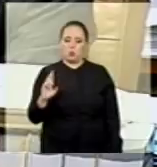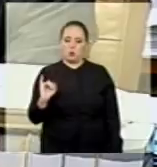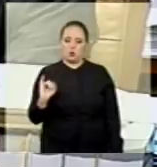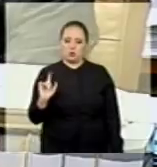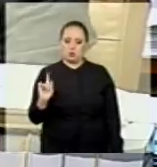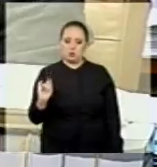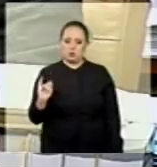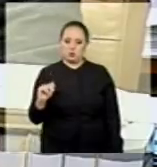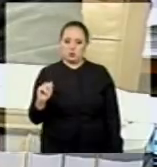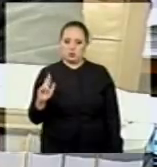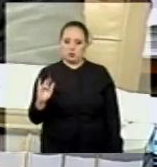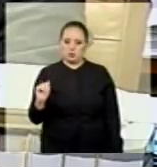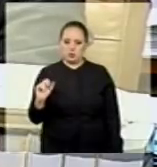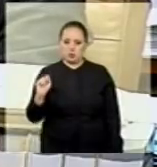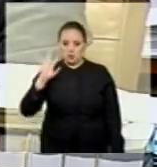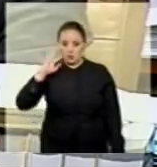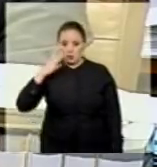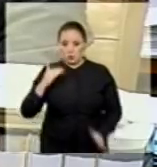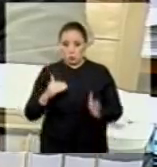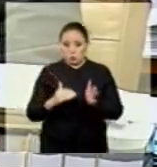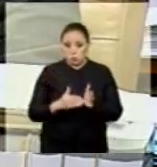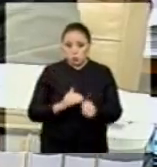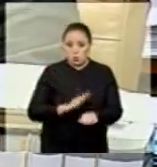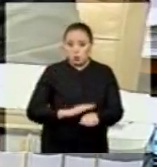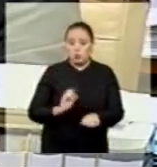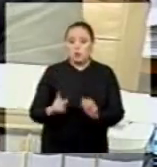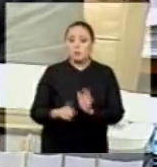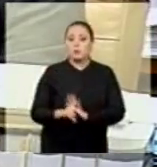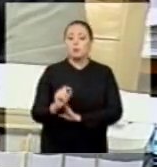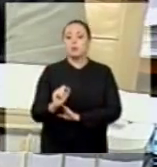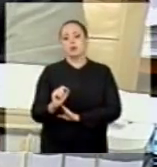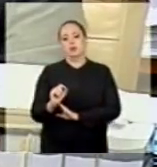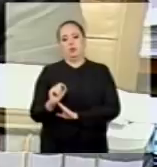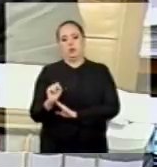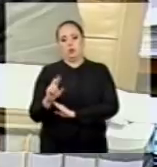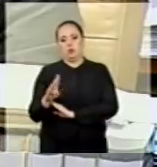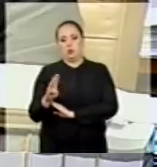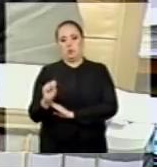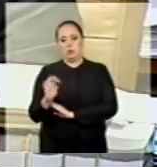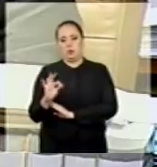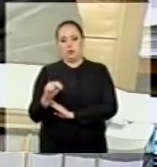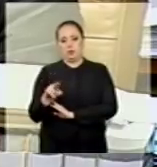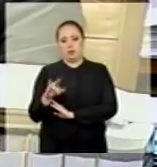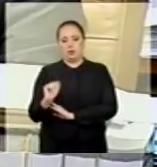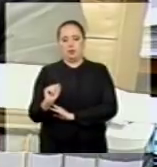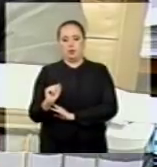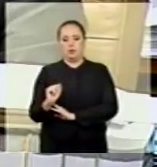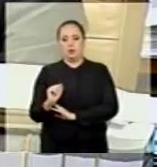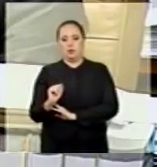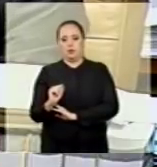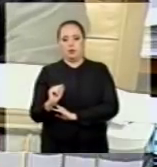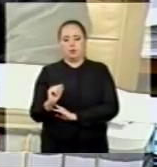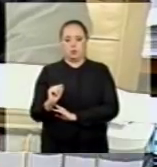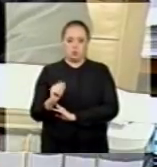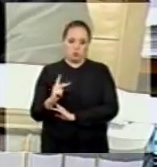de decidir em última análise sobre a própria substância do poder. Daí a observação